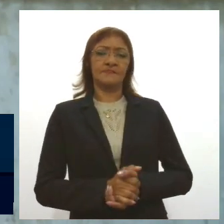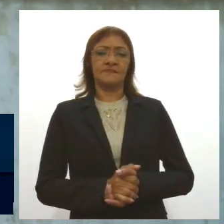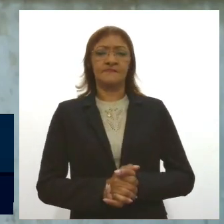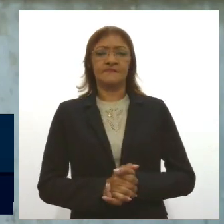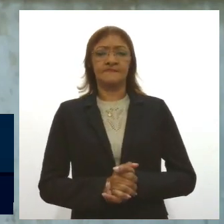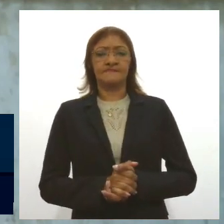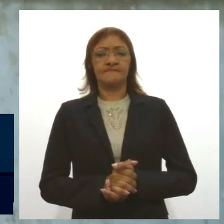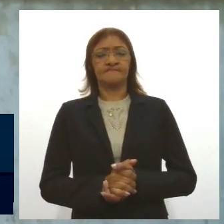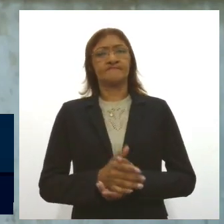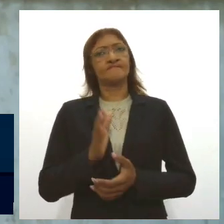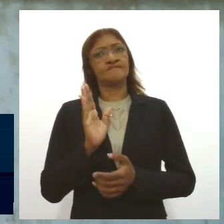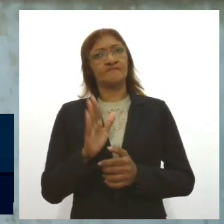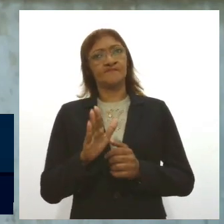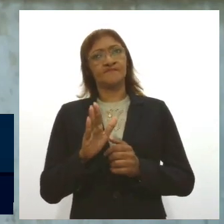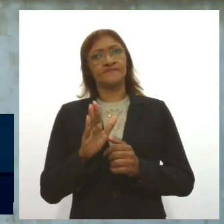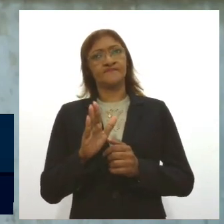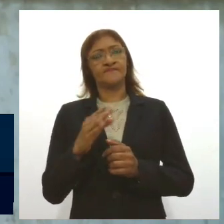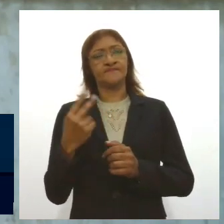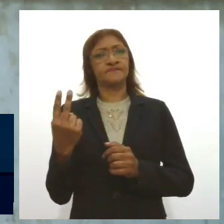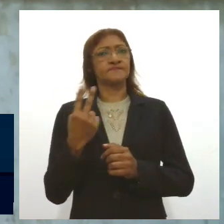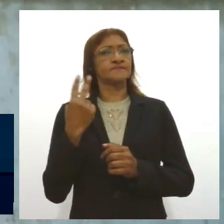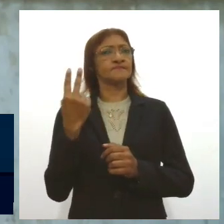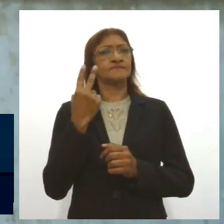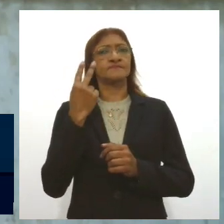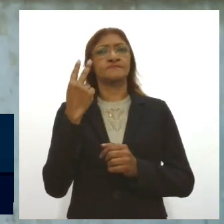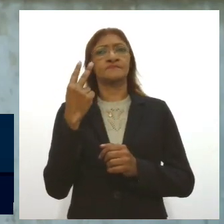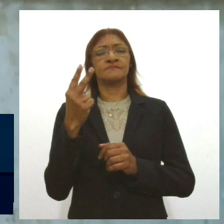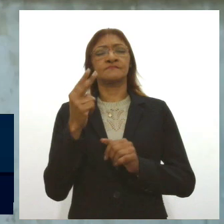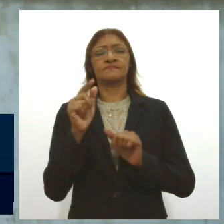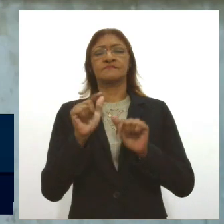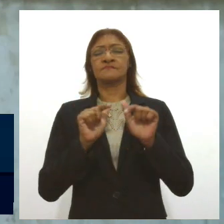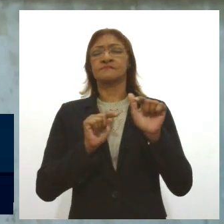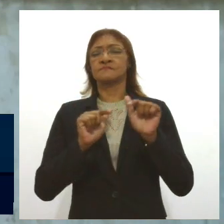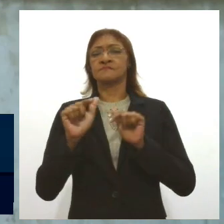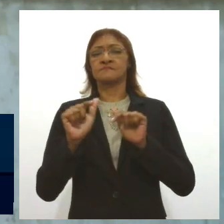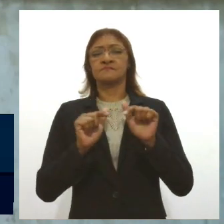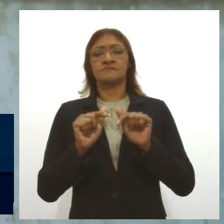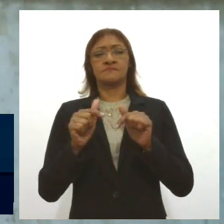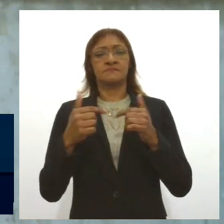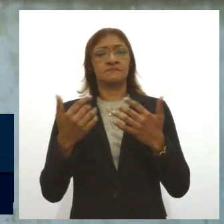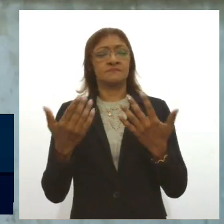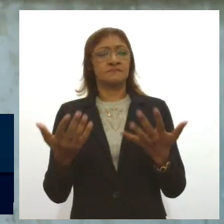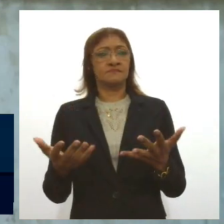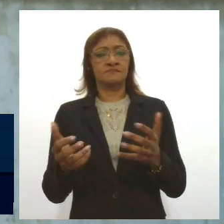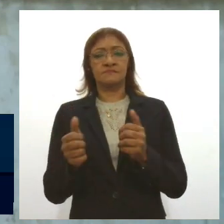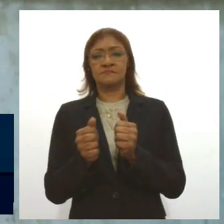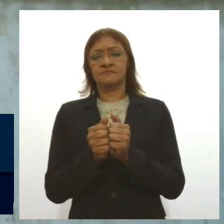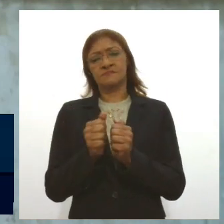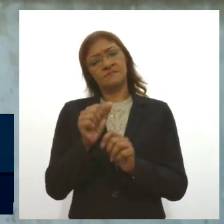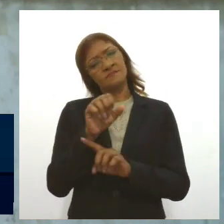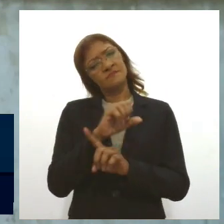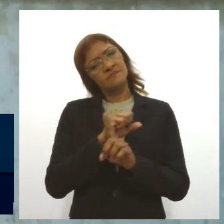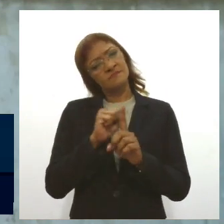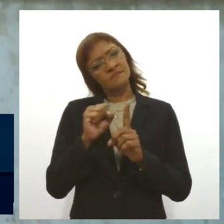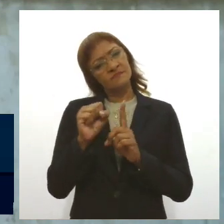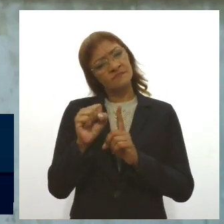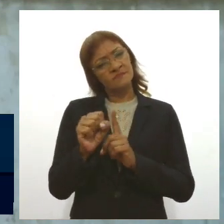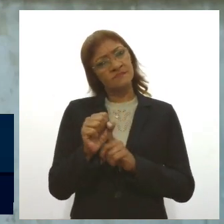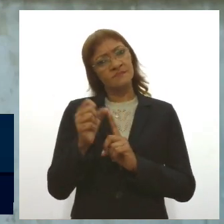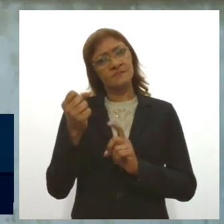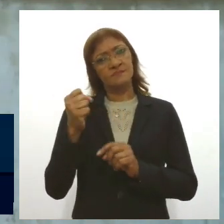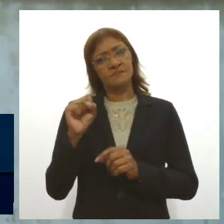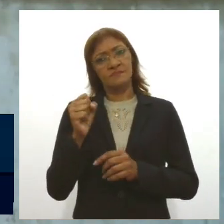reconhecidamente o trabalho que o senhor tem feito à frente dessa superintendência por toda a sociedade sergipana é